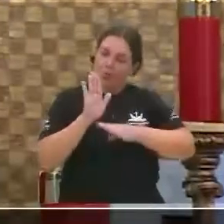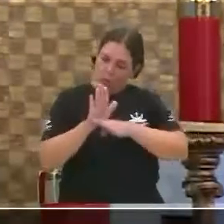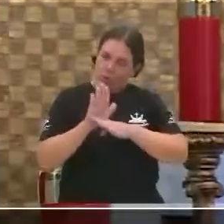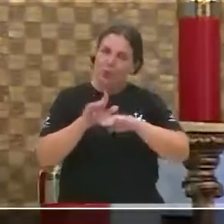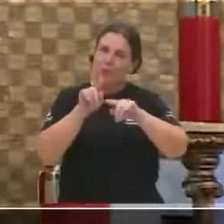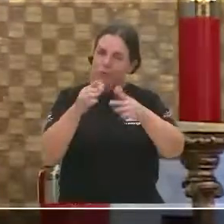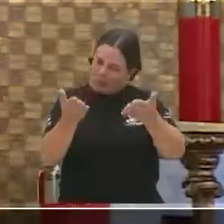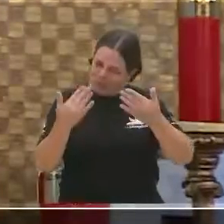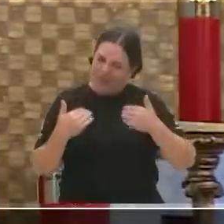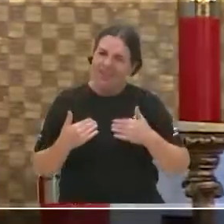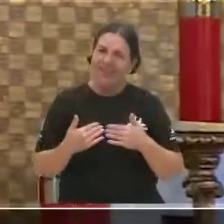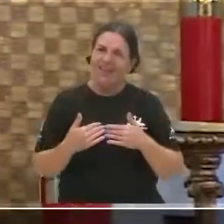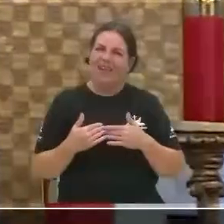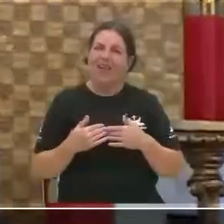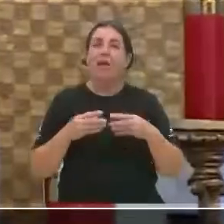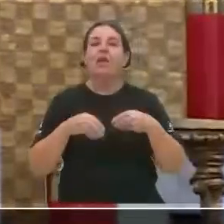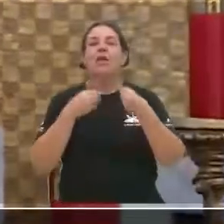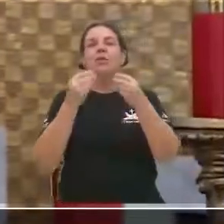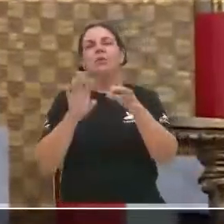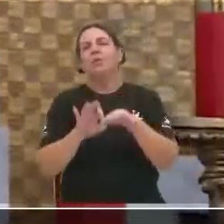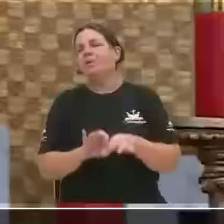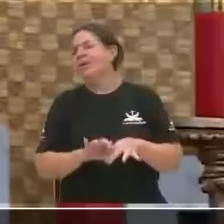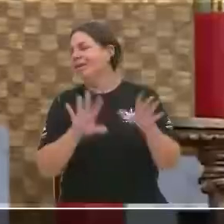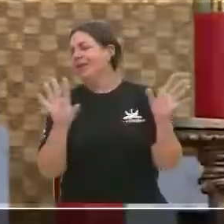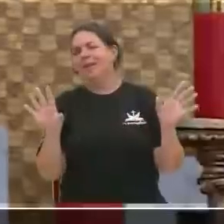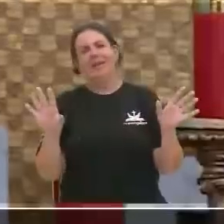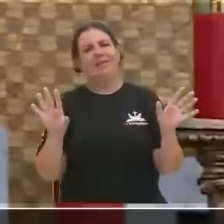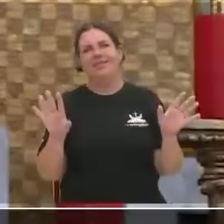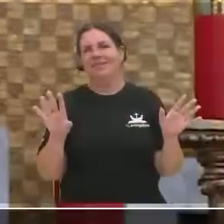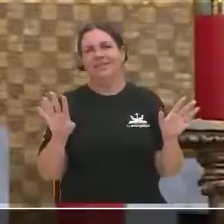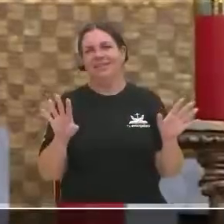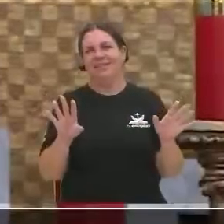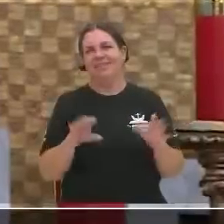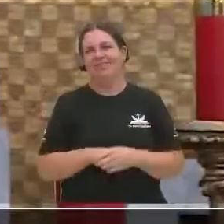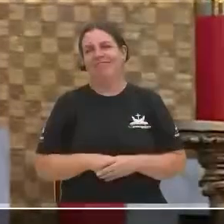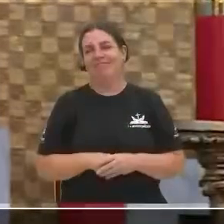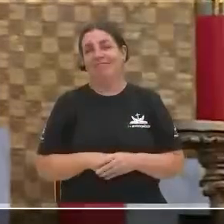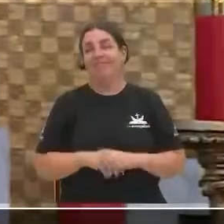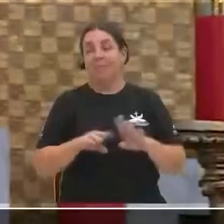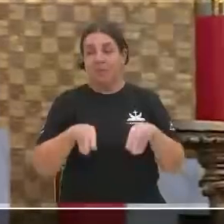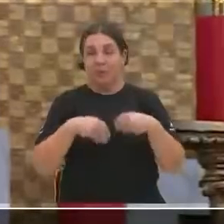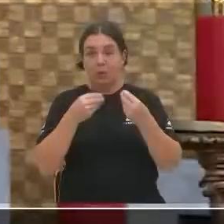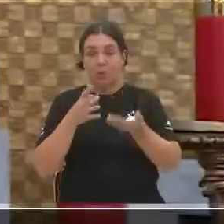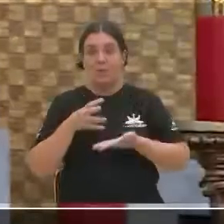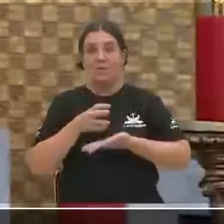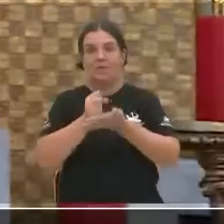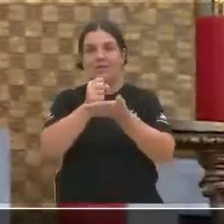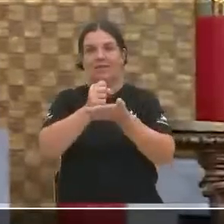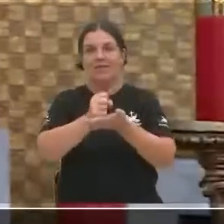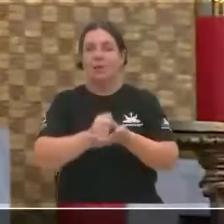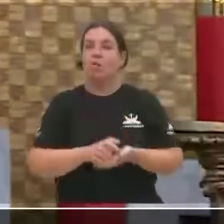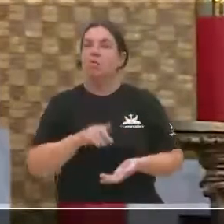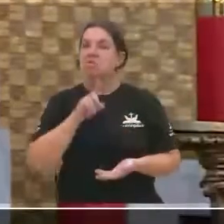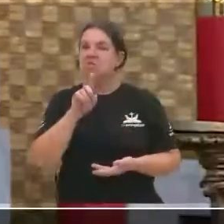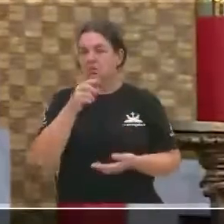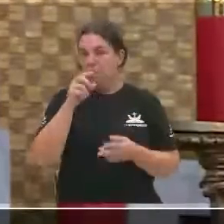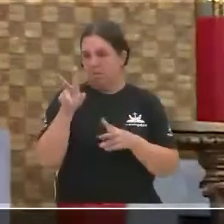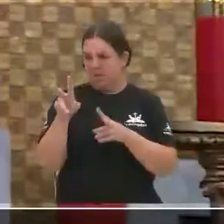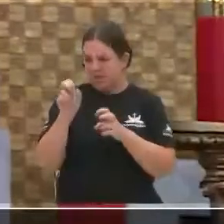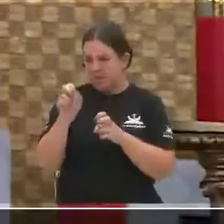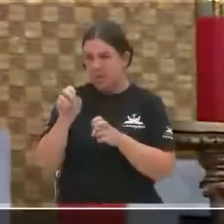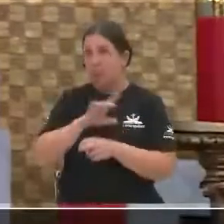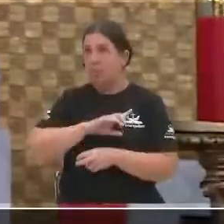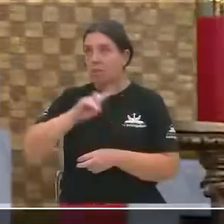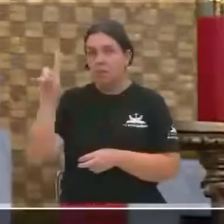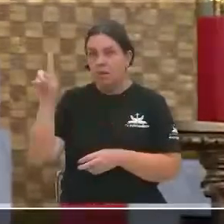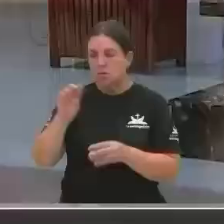ajudo eu te dou Liberdade eu te dou a salvação se você perceber a ação